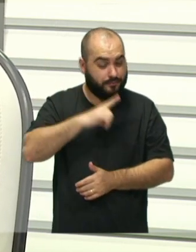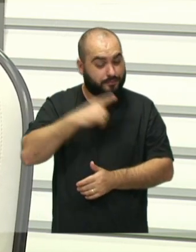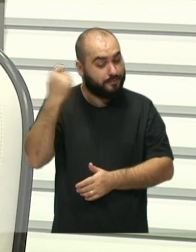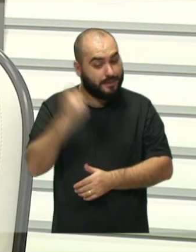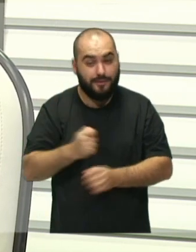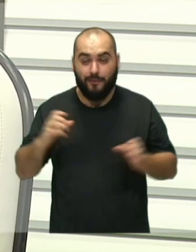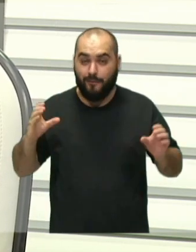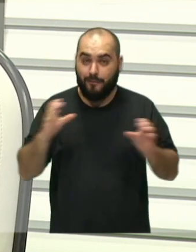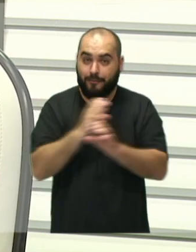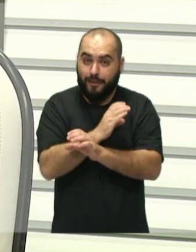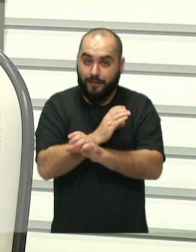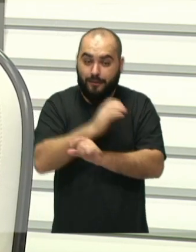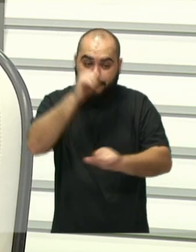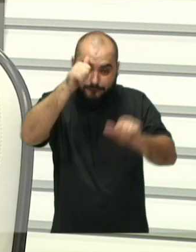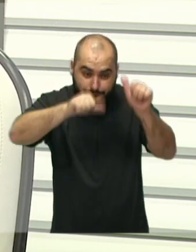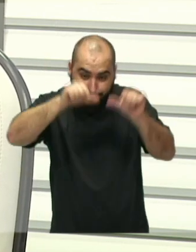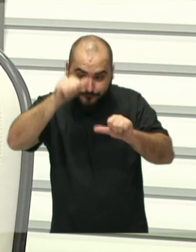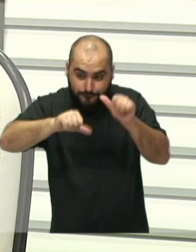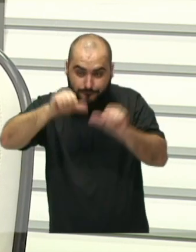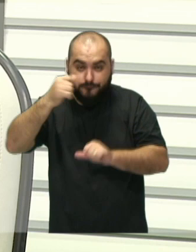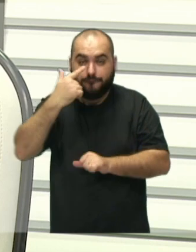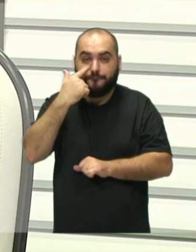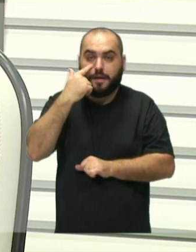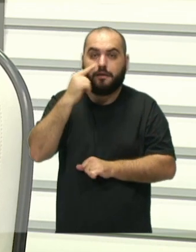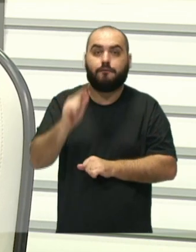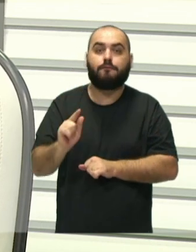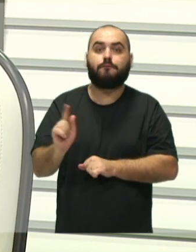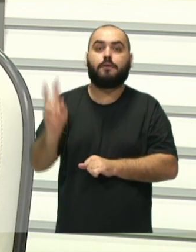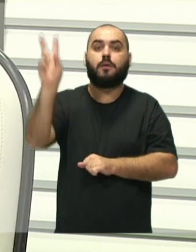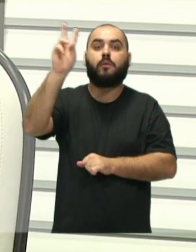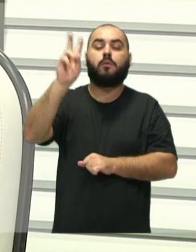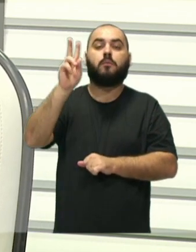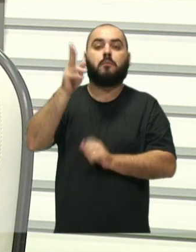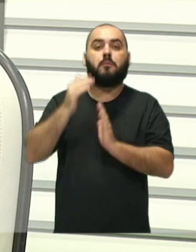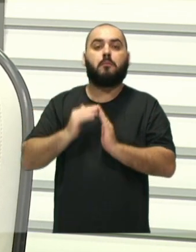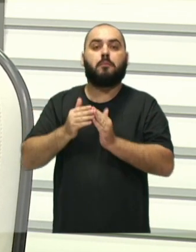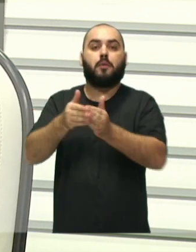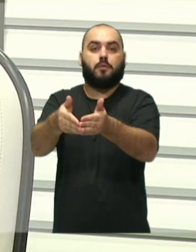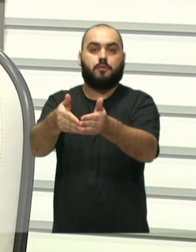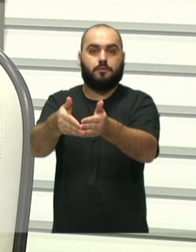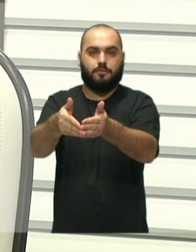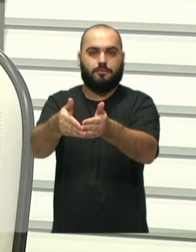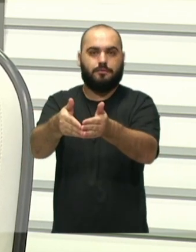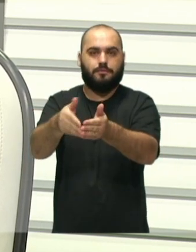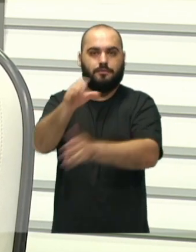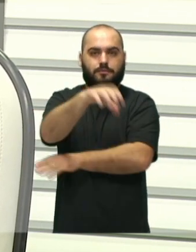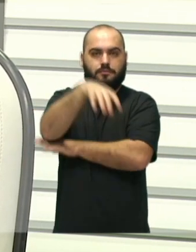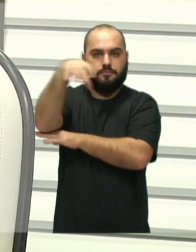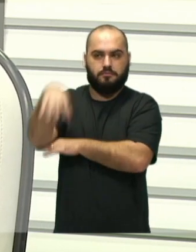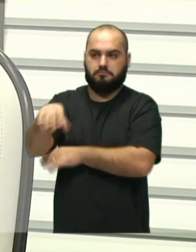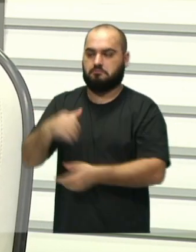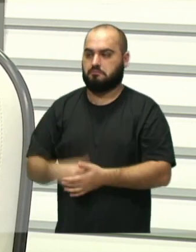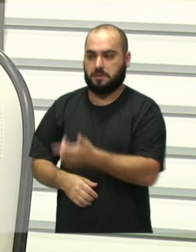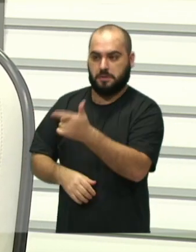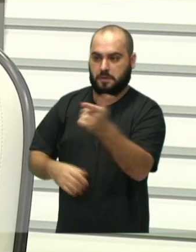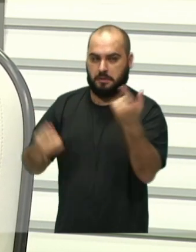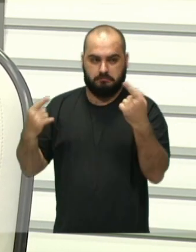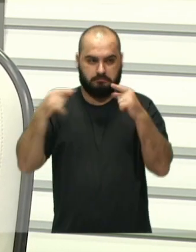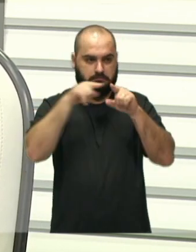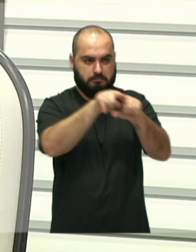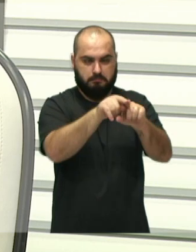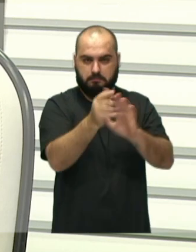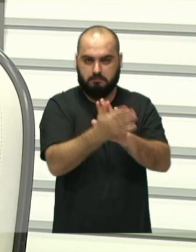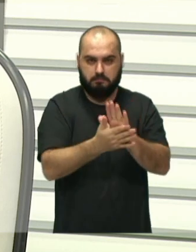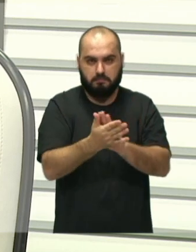que possa avaliar o patrimônio do porto o passivo para que ainda não tem um modelo definido de desestatização